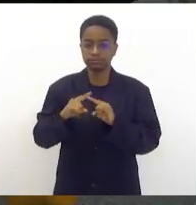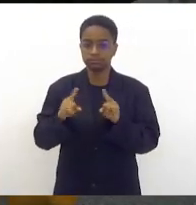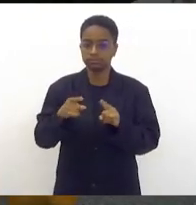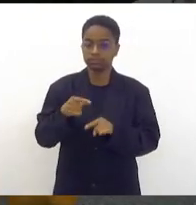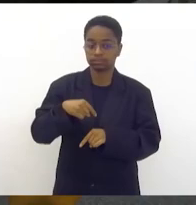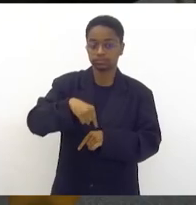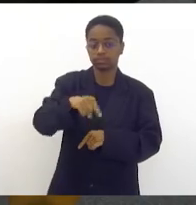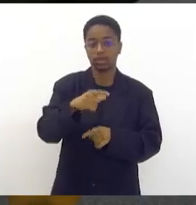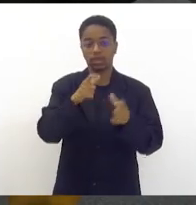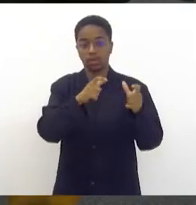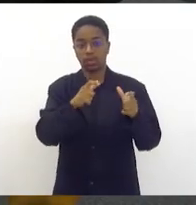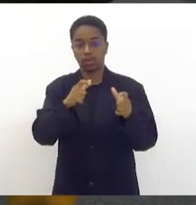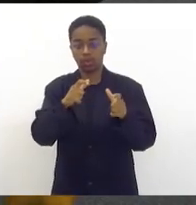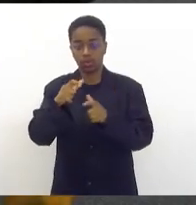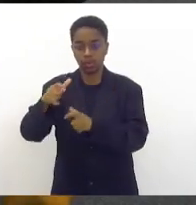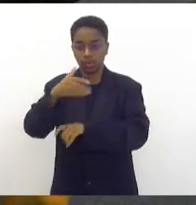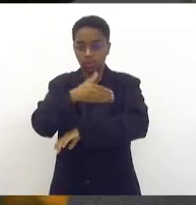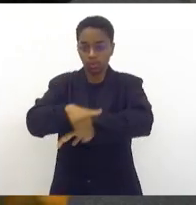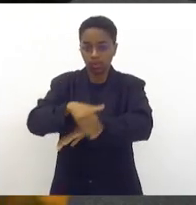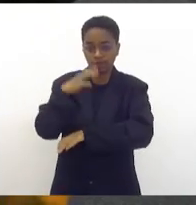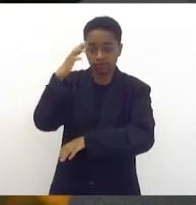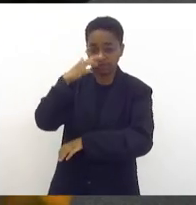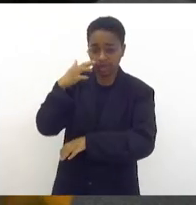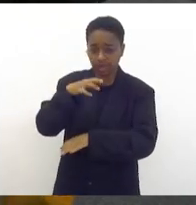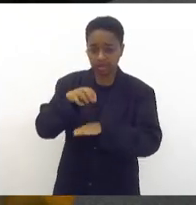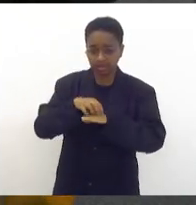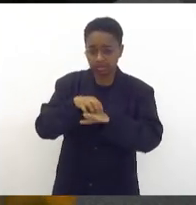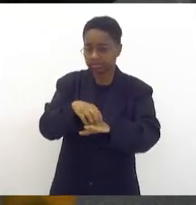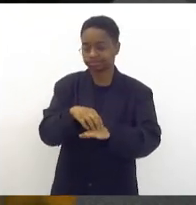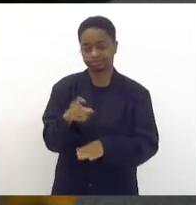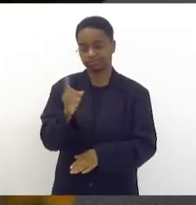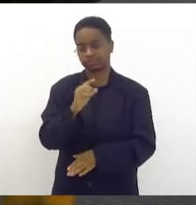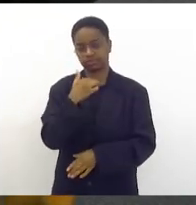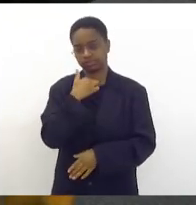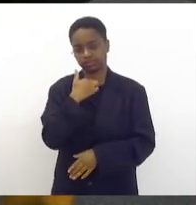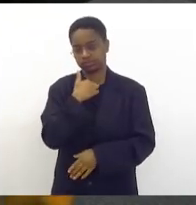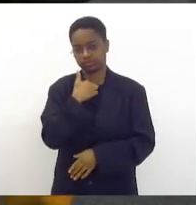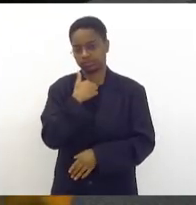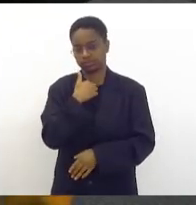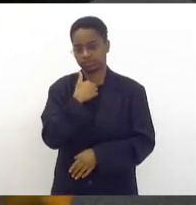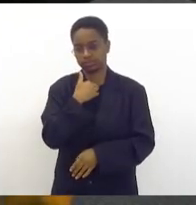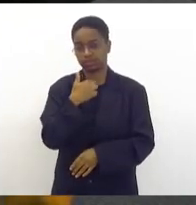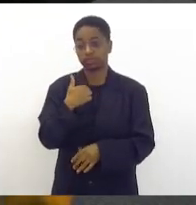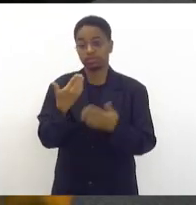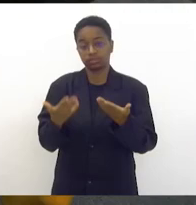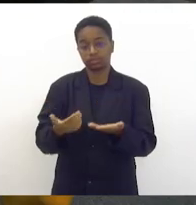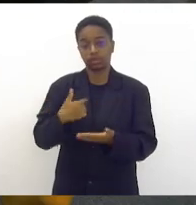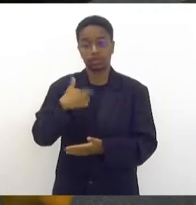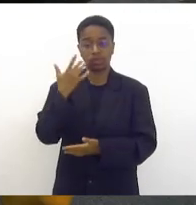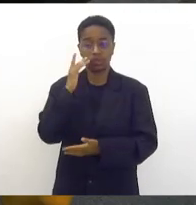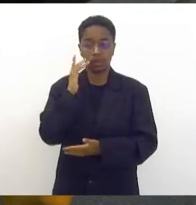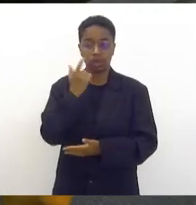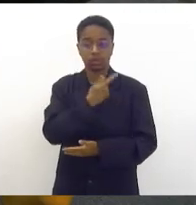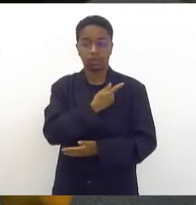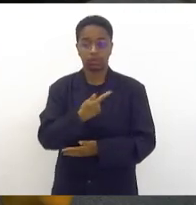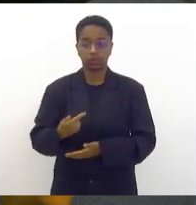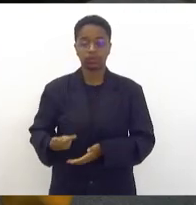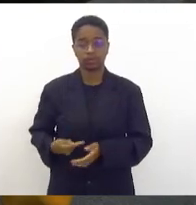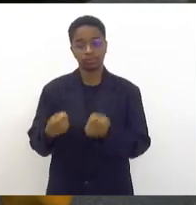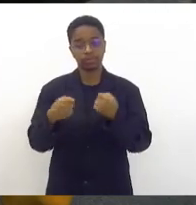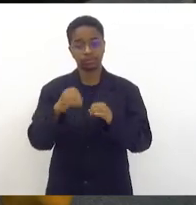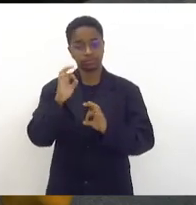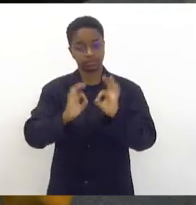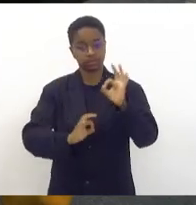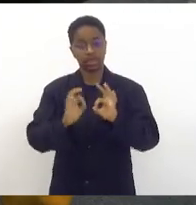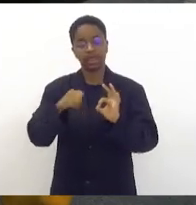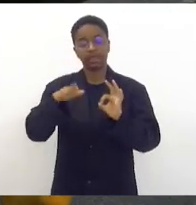rua também, fiscalizar o trânsito, zero. Eu acho que o governador, nesse código, tem que disciplinar.